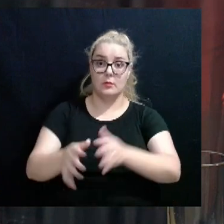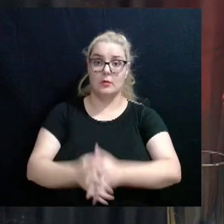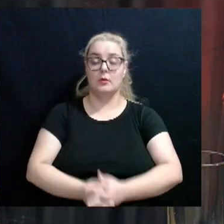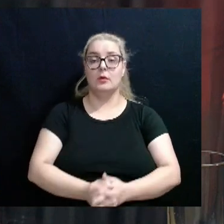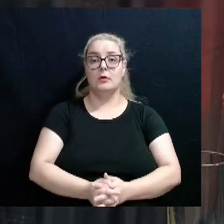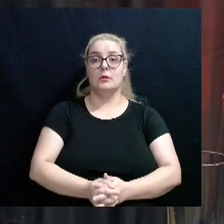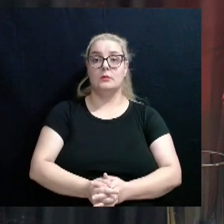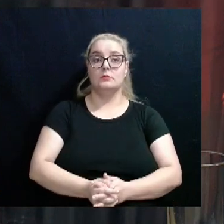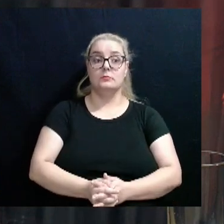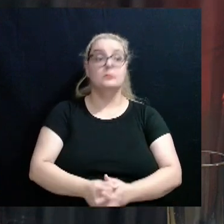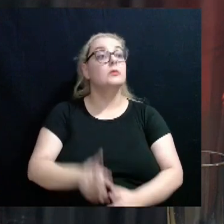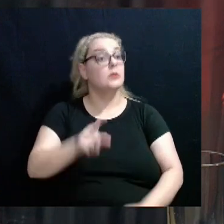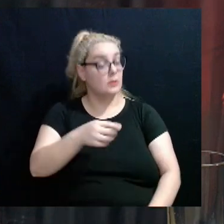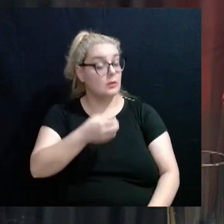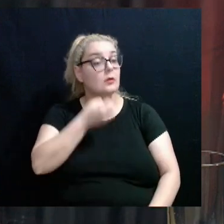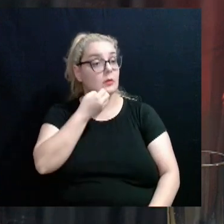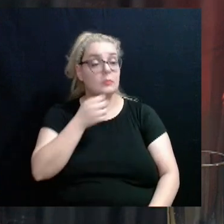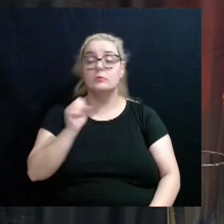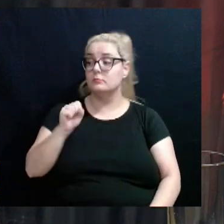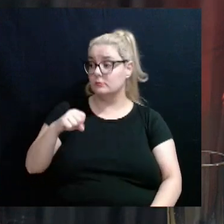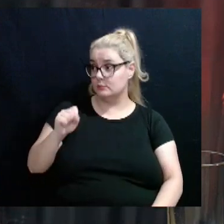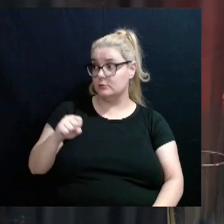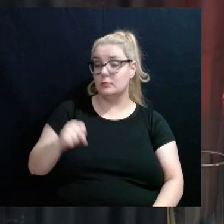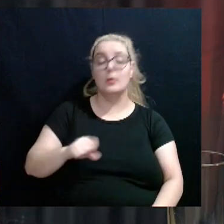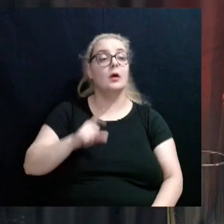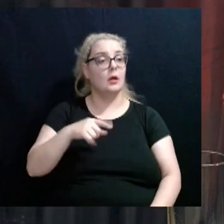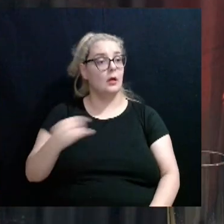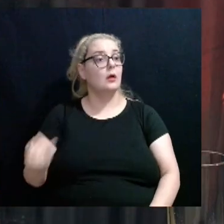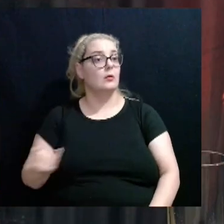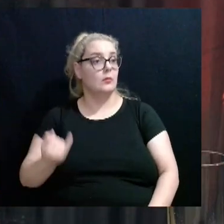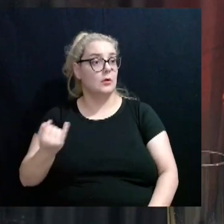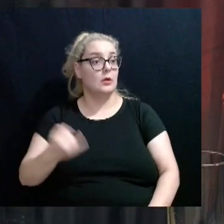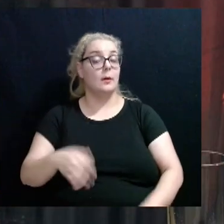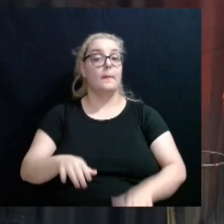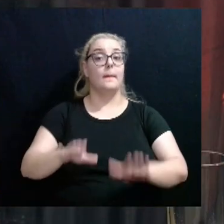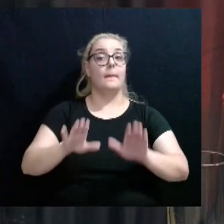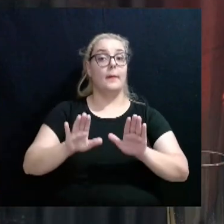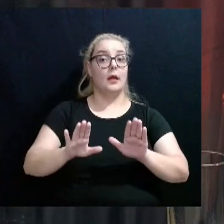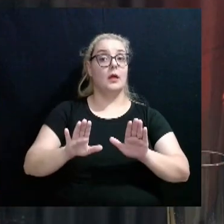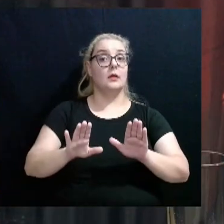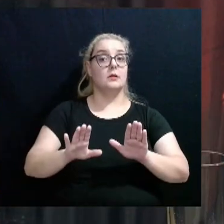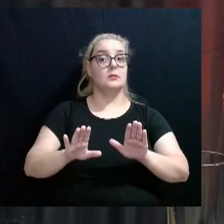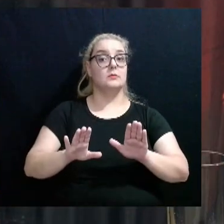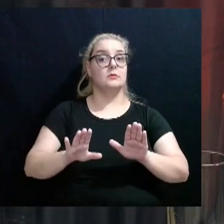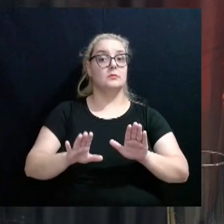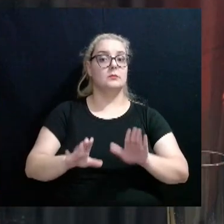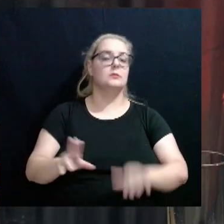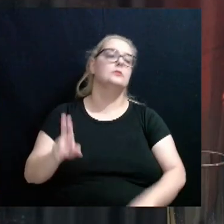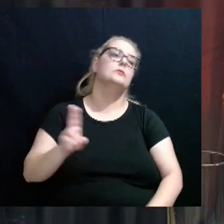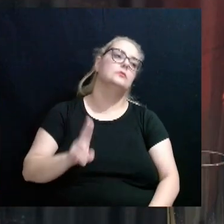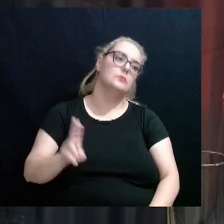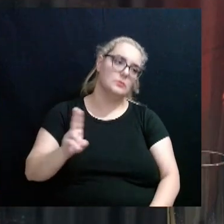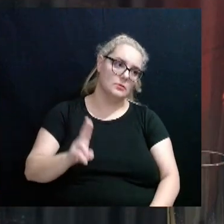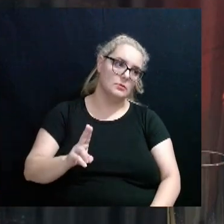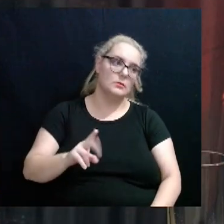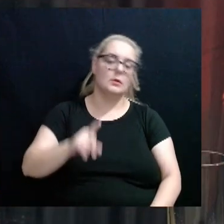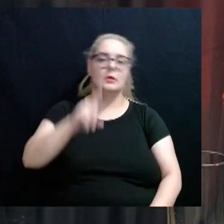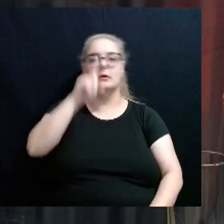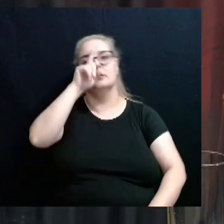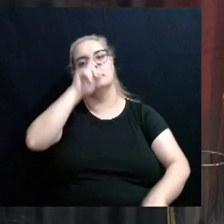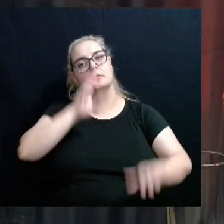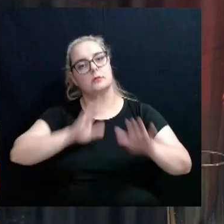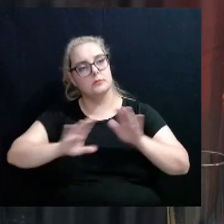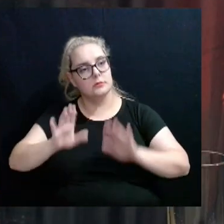bom, né, uhum. isso é interessante, desde que usado com muita prudência, tendo o seu lugar